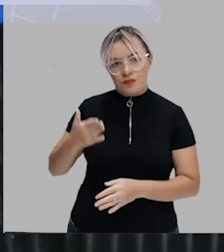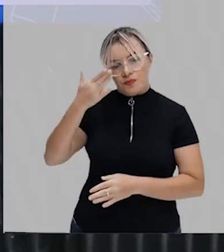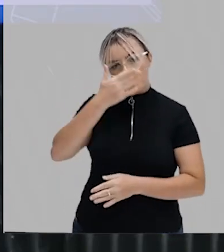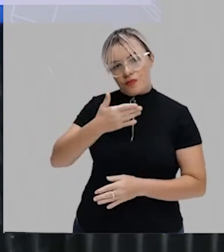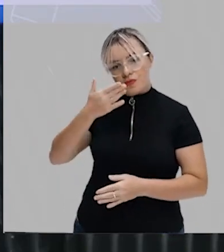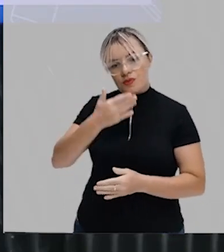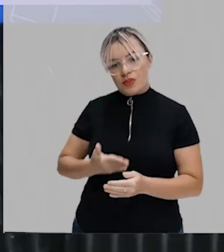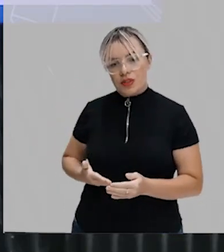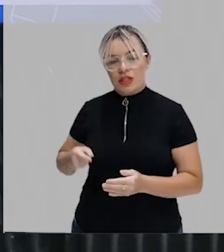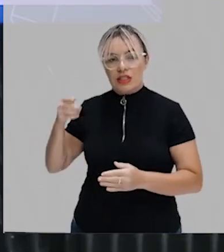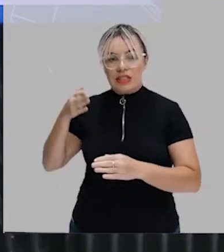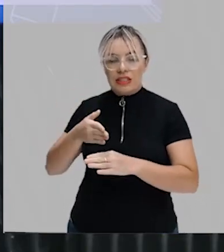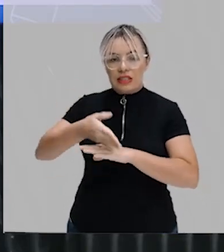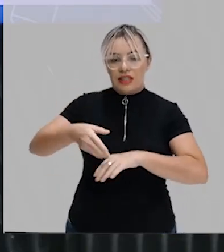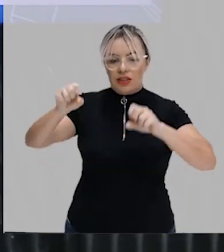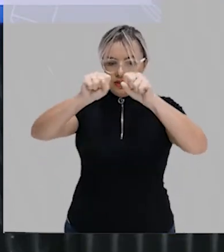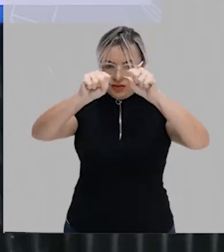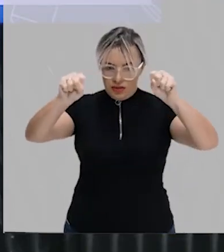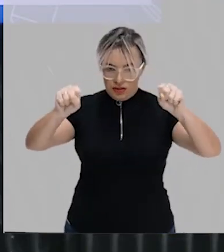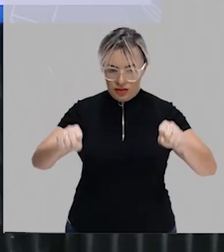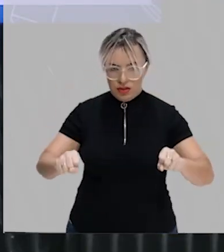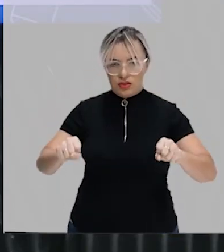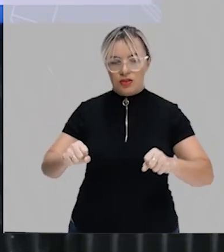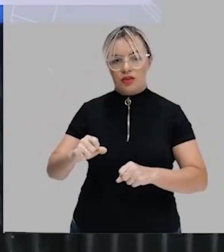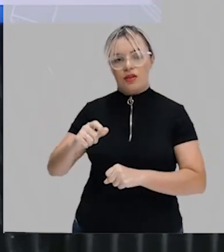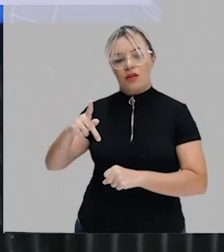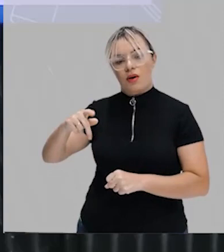plantation. Ou seja, latifúndio,